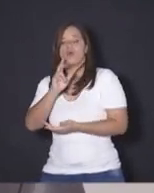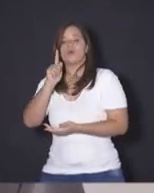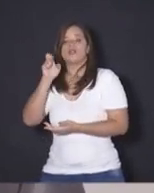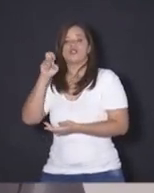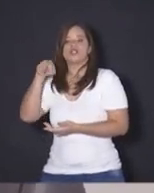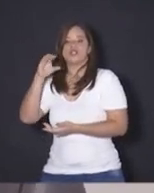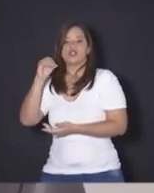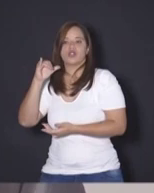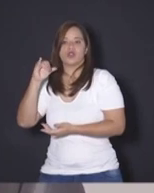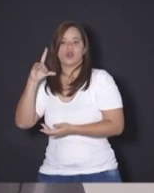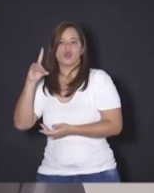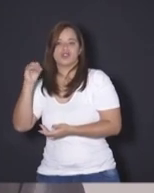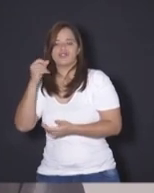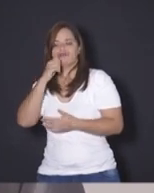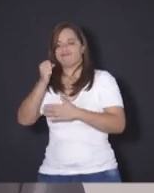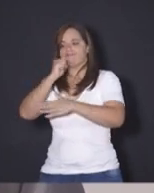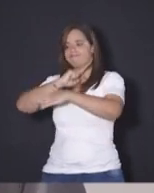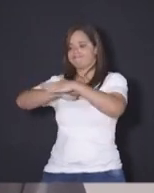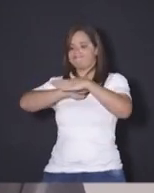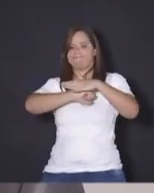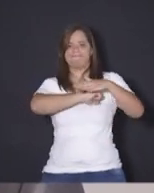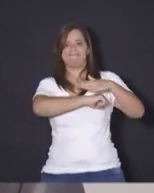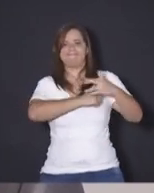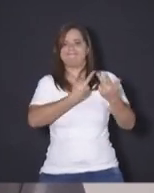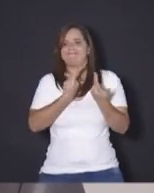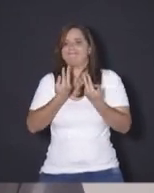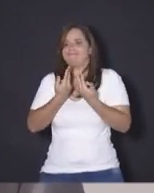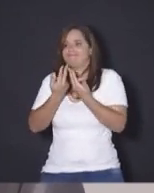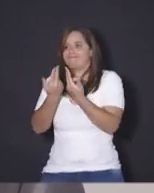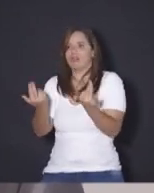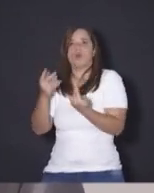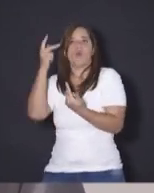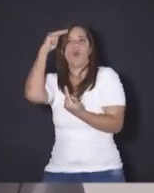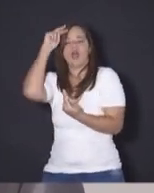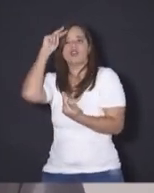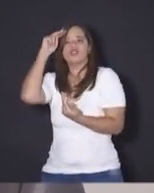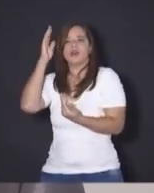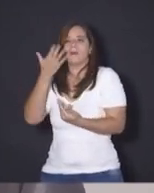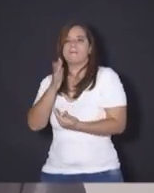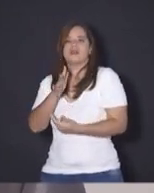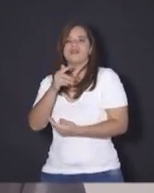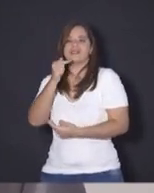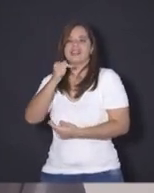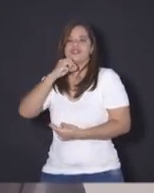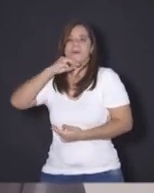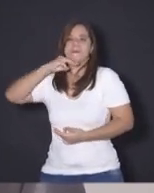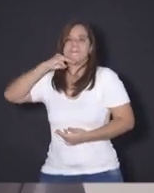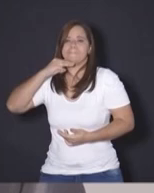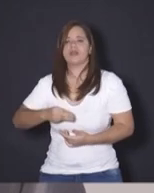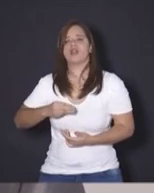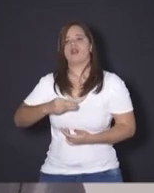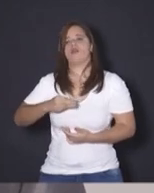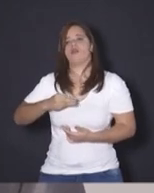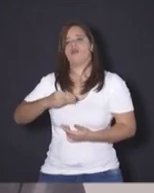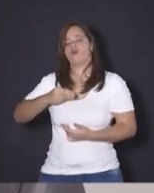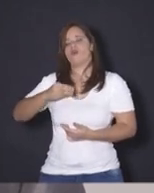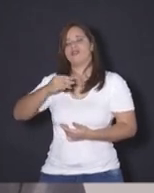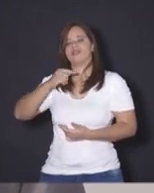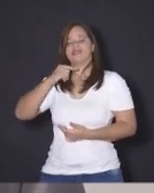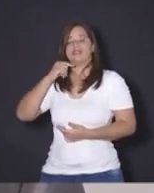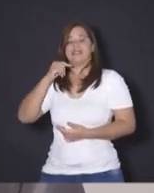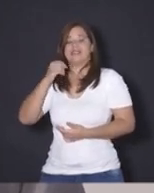que serenou de acordo com a história serve é de 7 milhões 6 milhões de